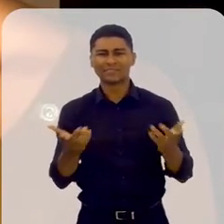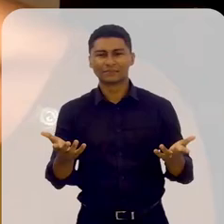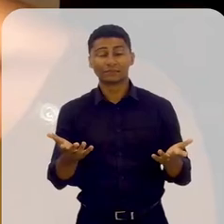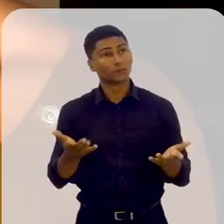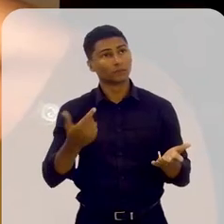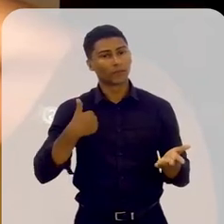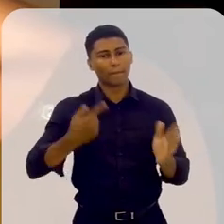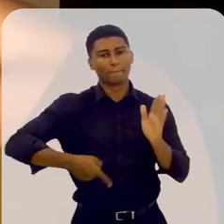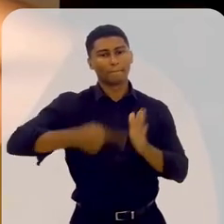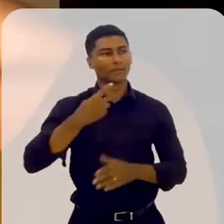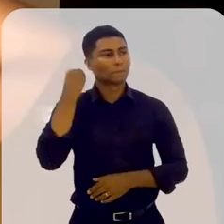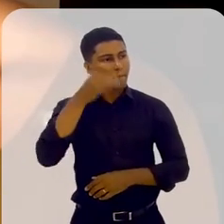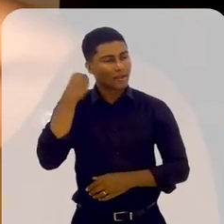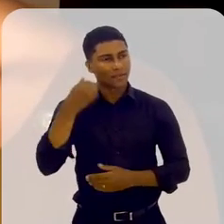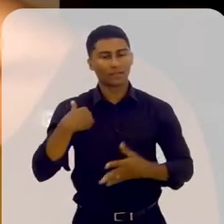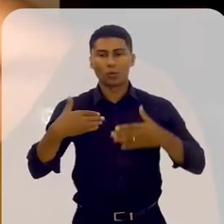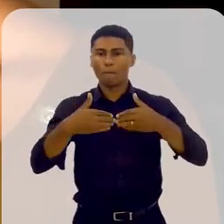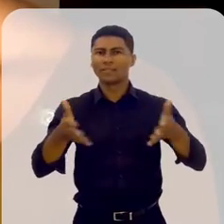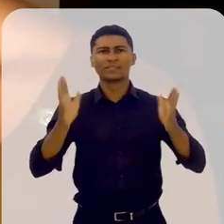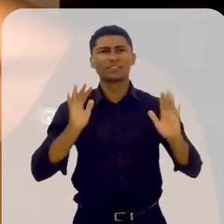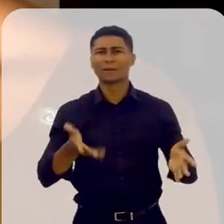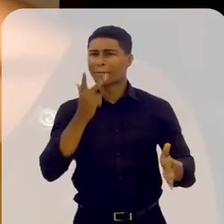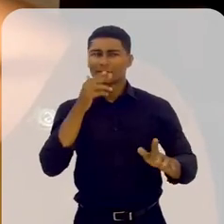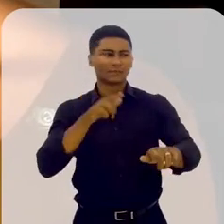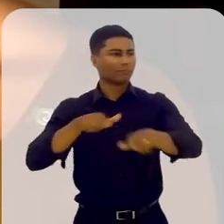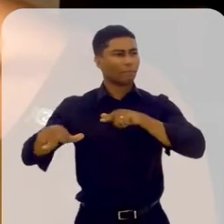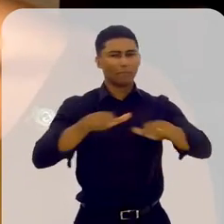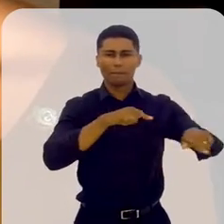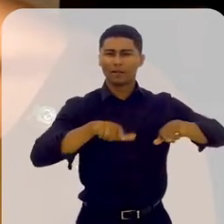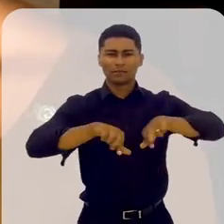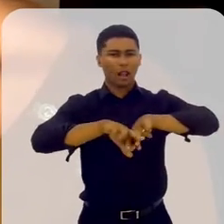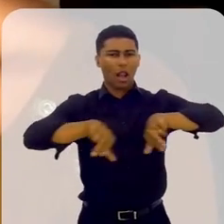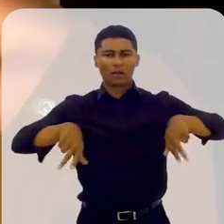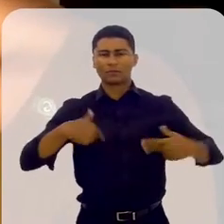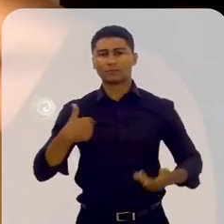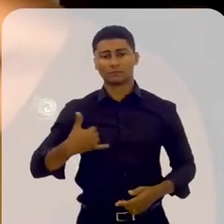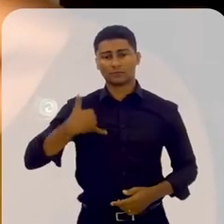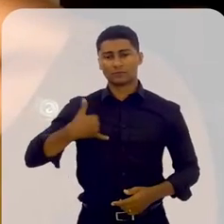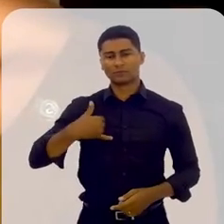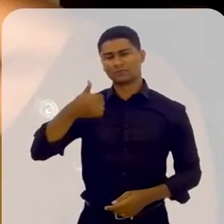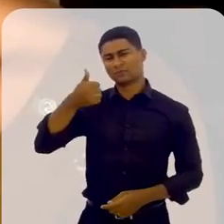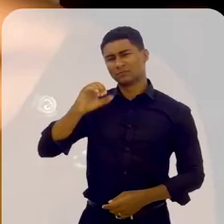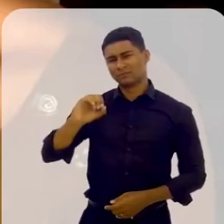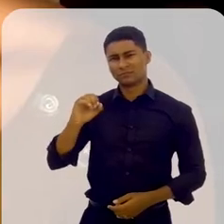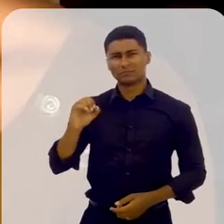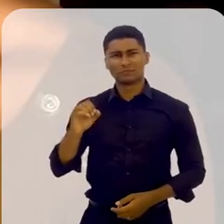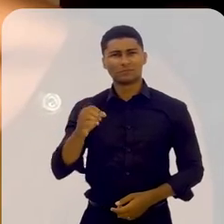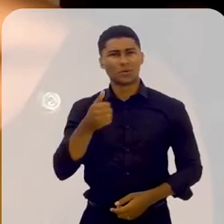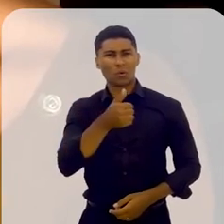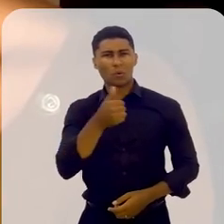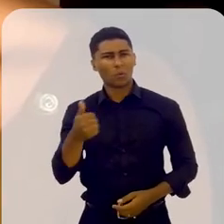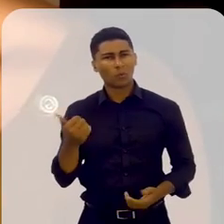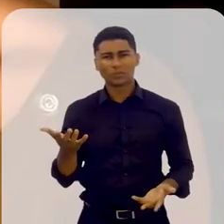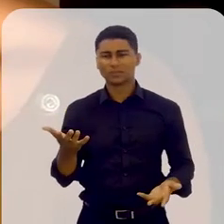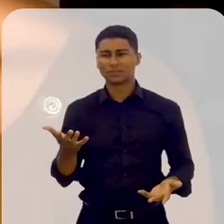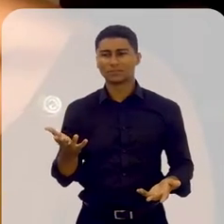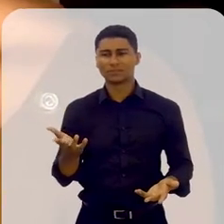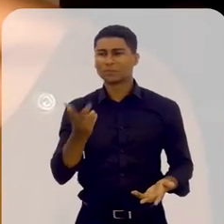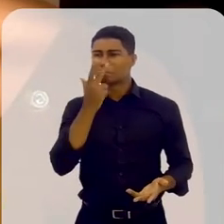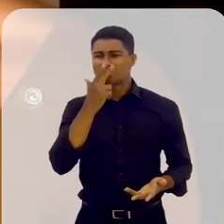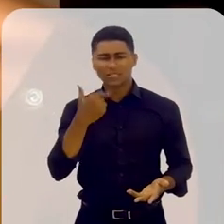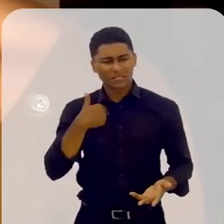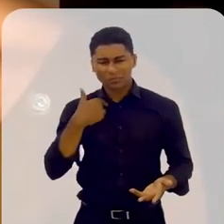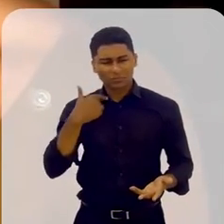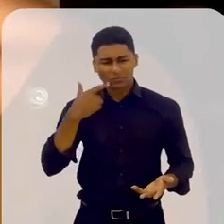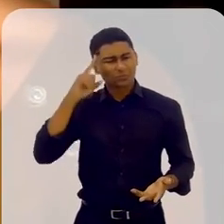Realmente tive a minha primeira experiência já fazendo muita coisa, né? Foi com 10, 11 anos, antes de eu ter noção do que era fazer muita